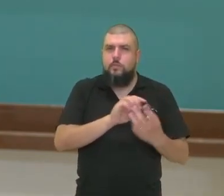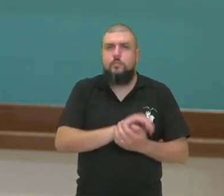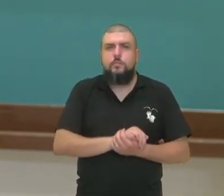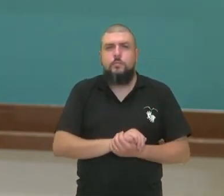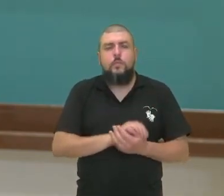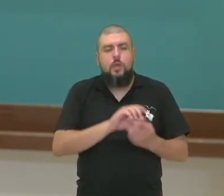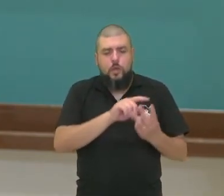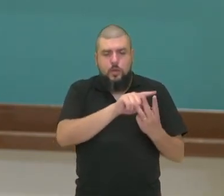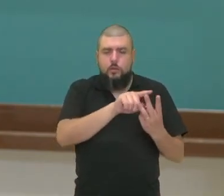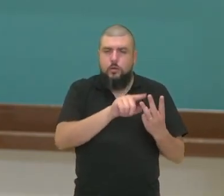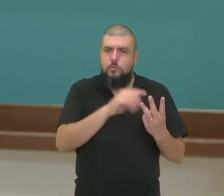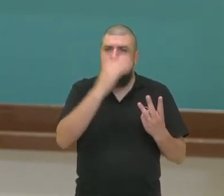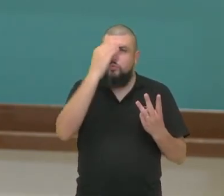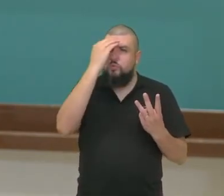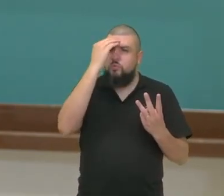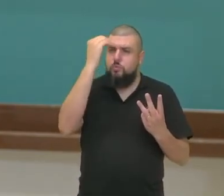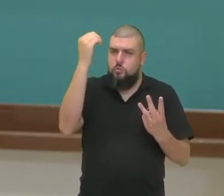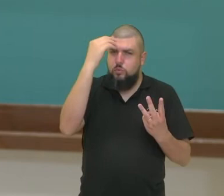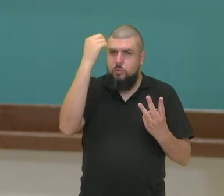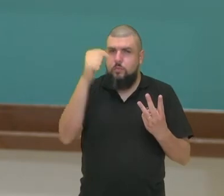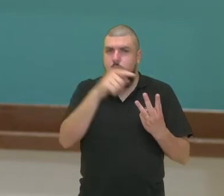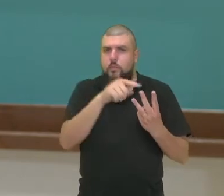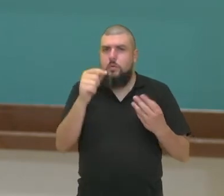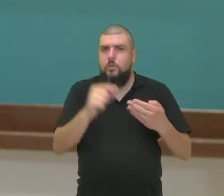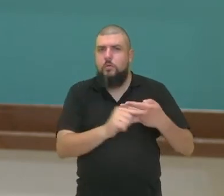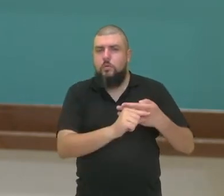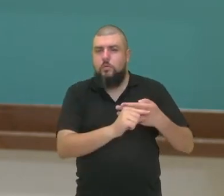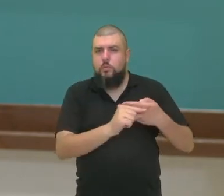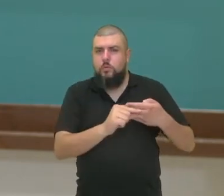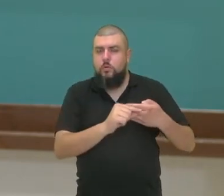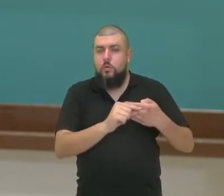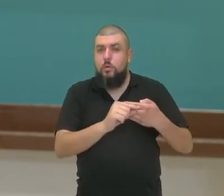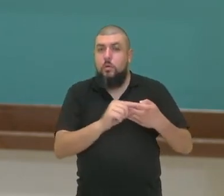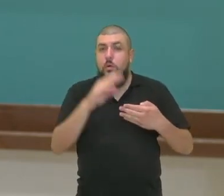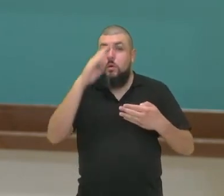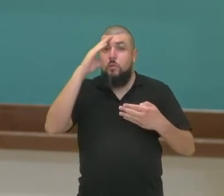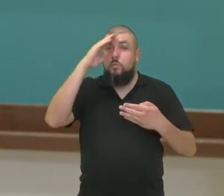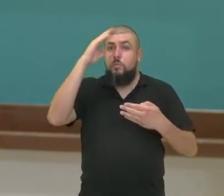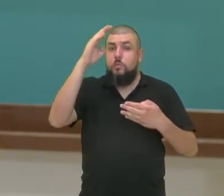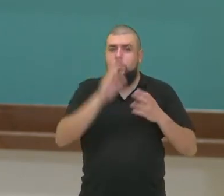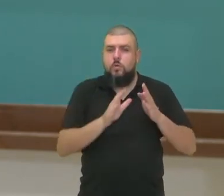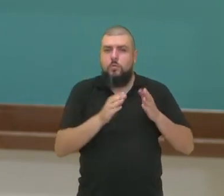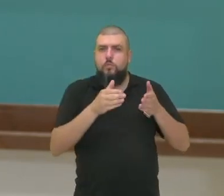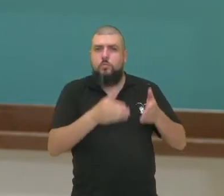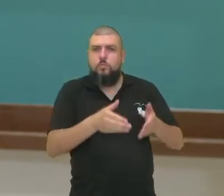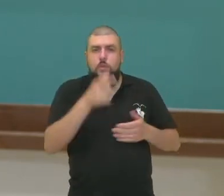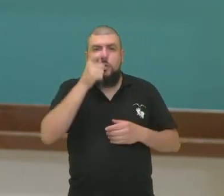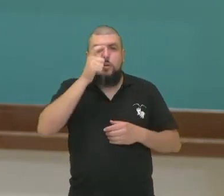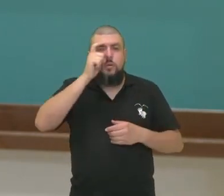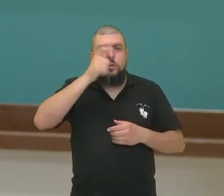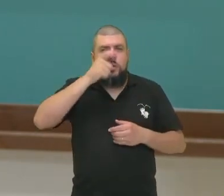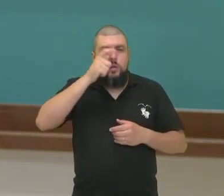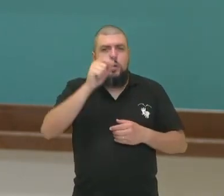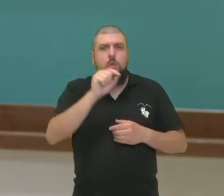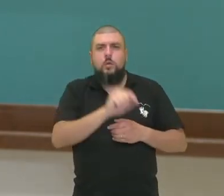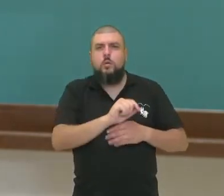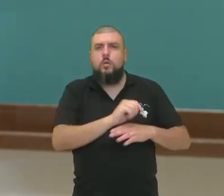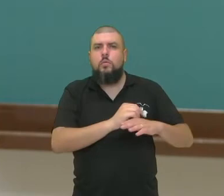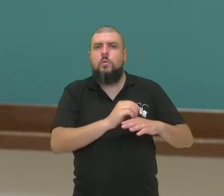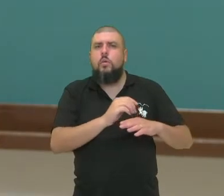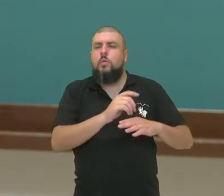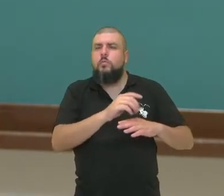muito. Podemos chamar atenção principalmente para René Descartes, o pai, chamado pai do racionalismo moderno,